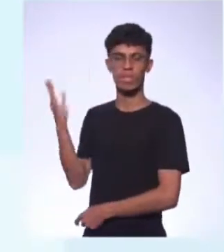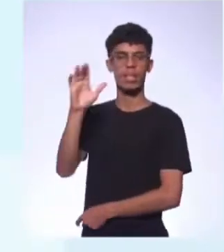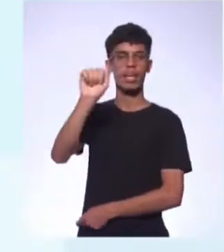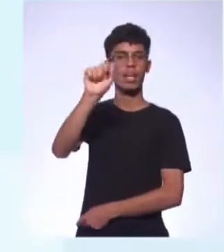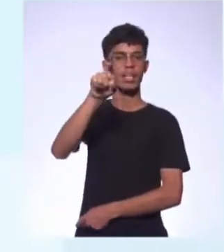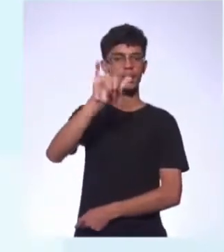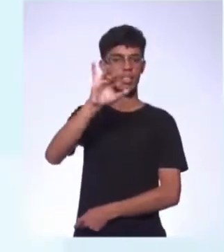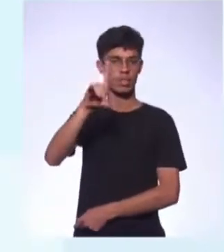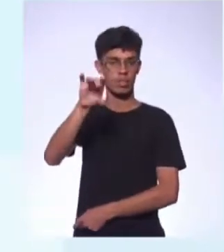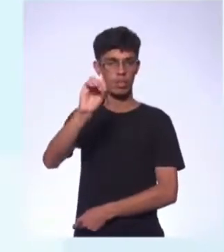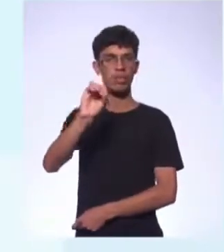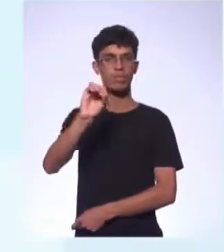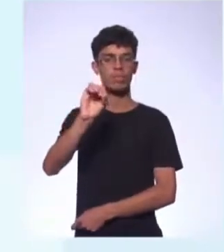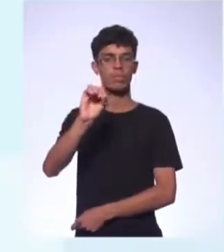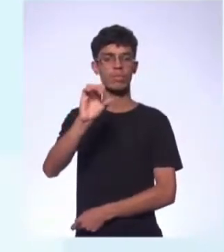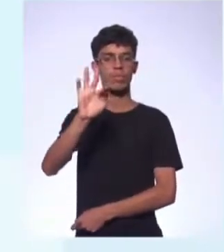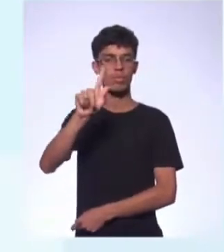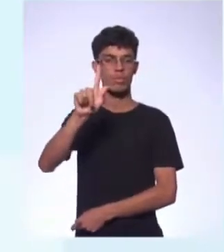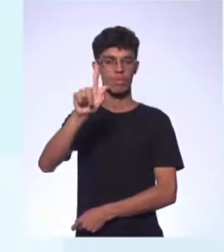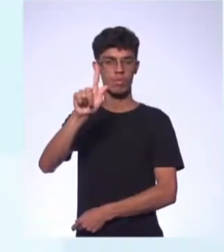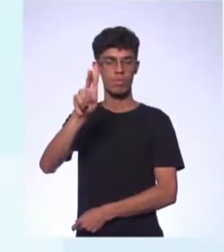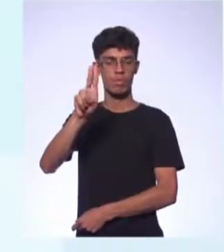o